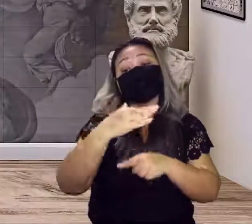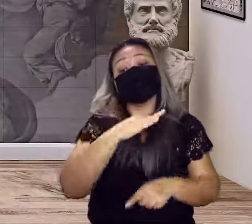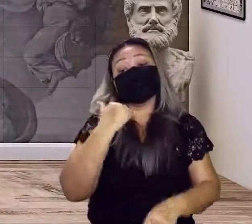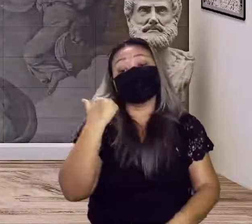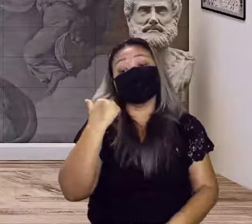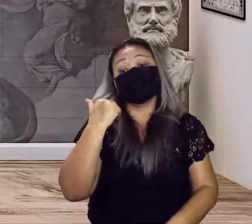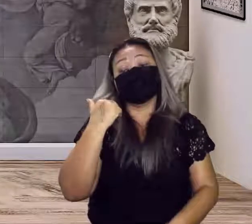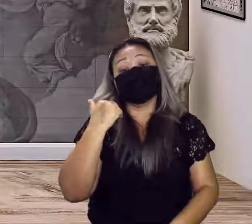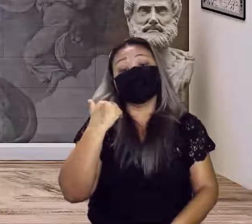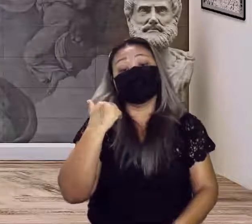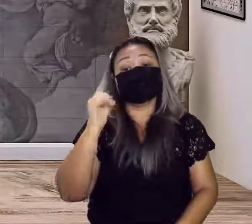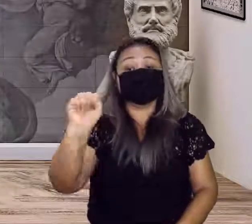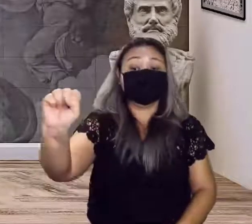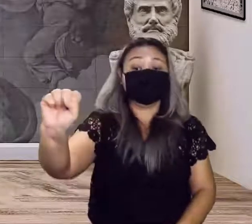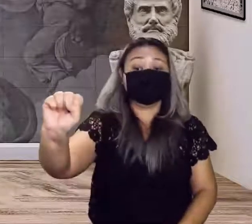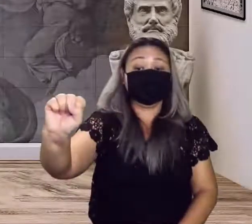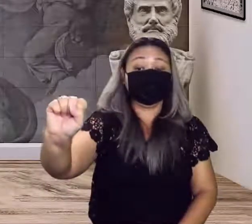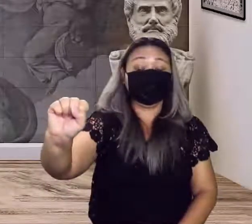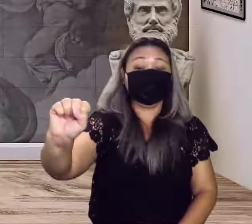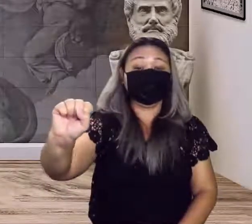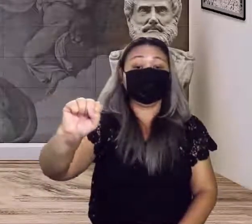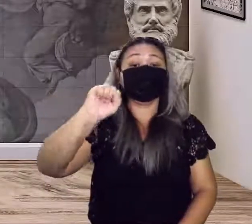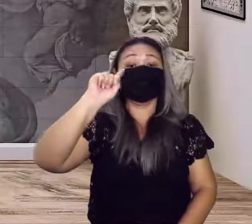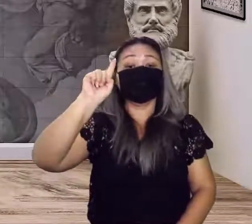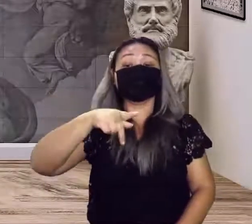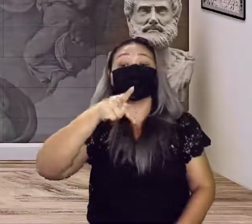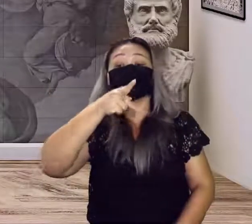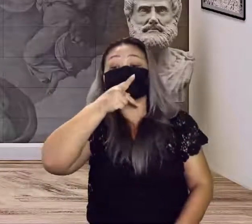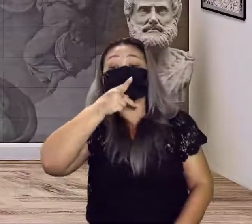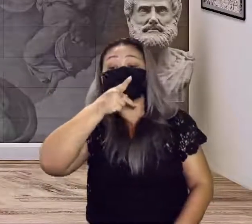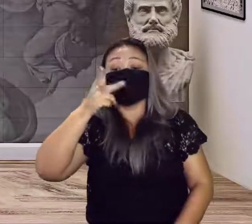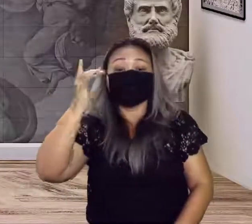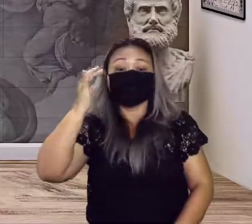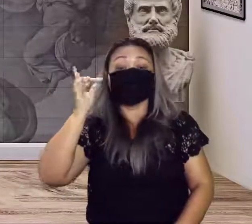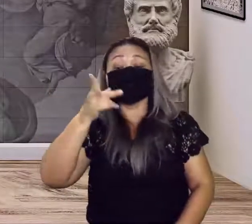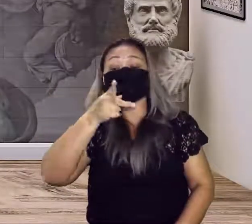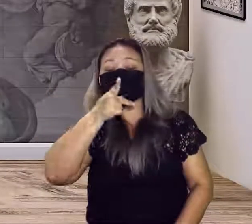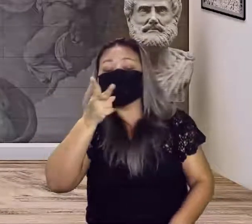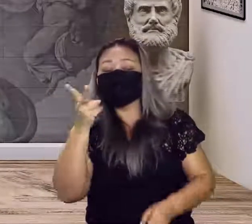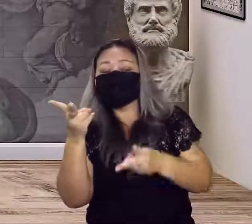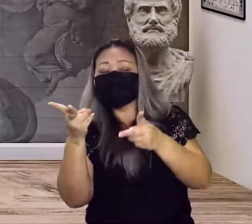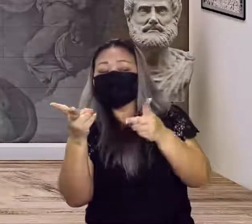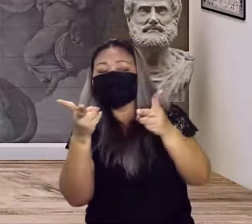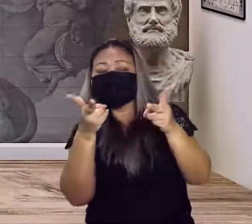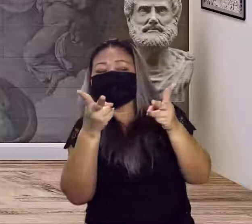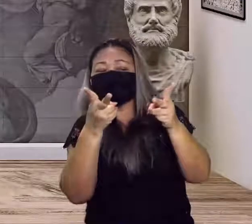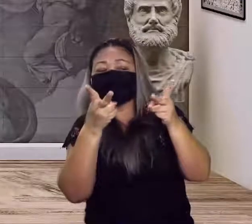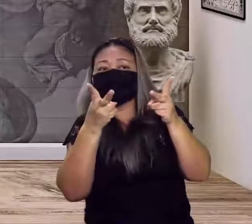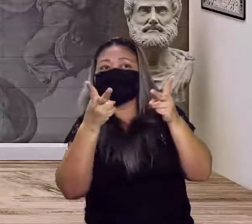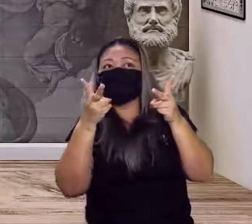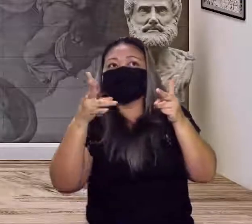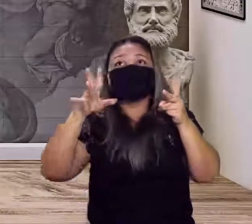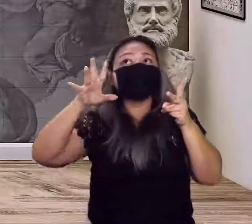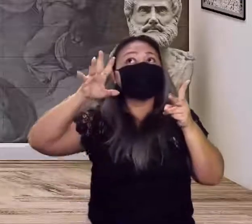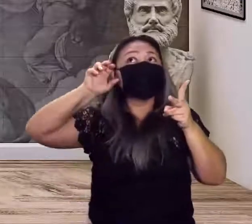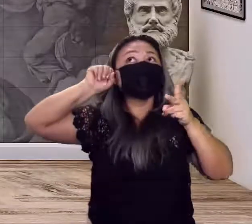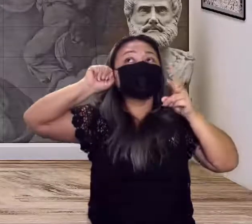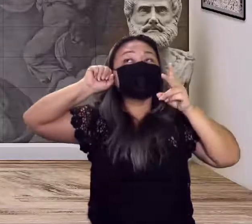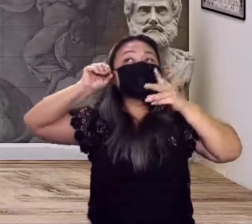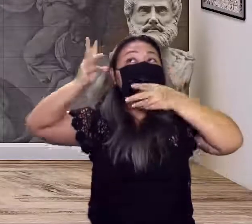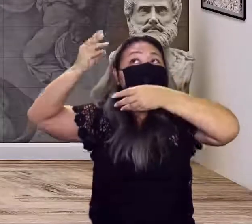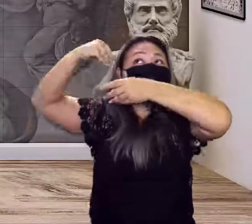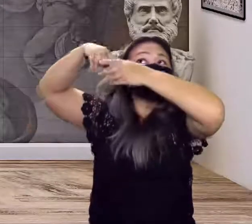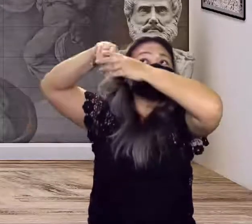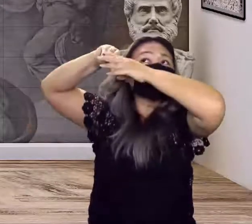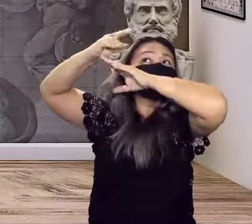morreu 8. Por isso que Platão diz que os sentidos enganam, que as pessoas vão ouvem, né, e põem o sentido